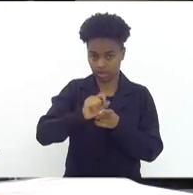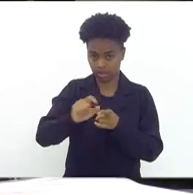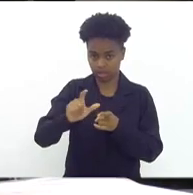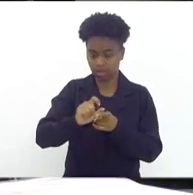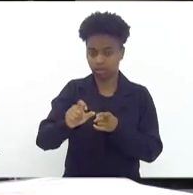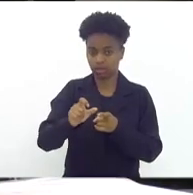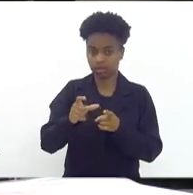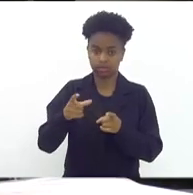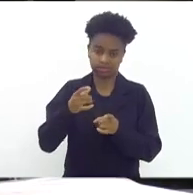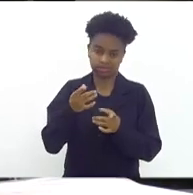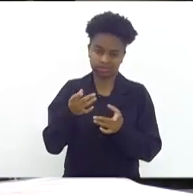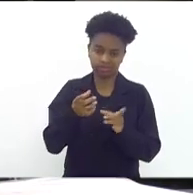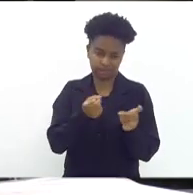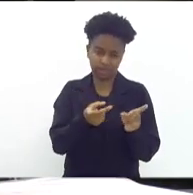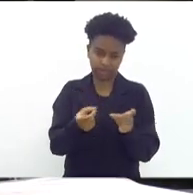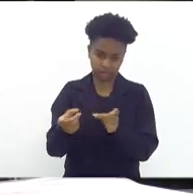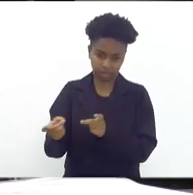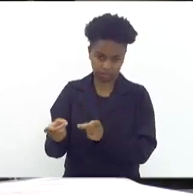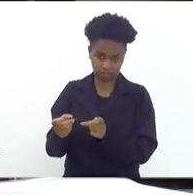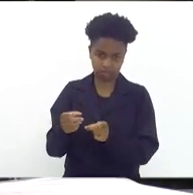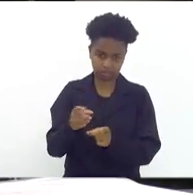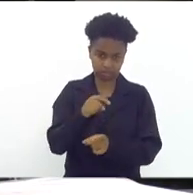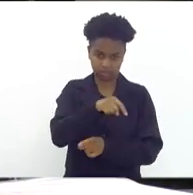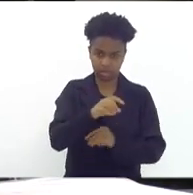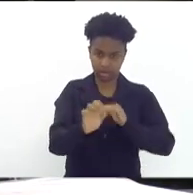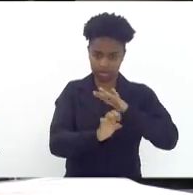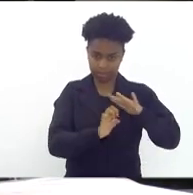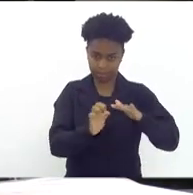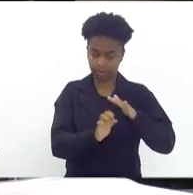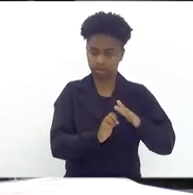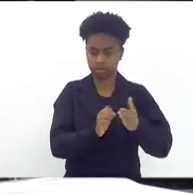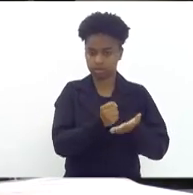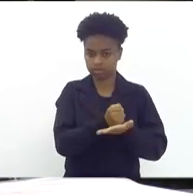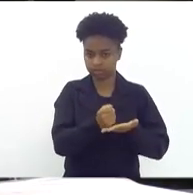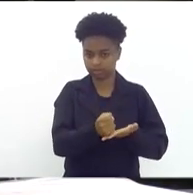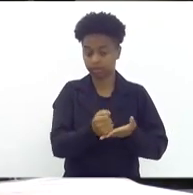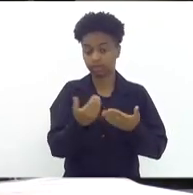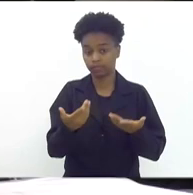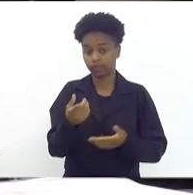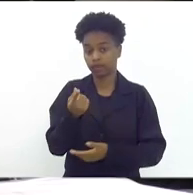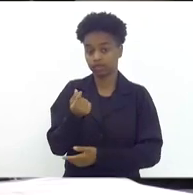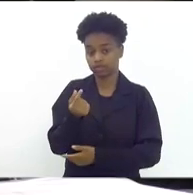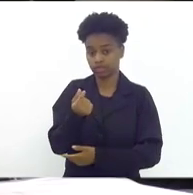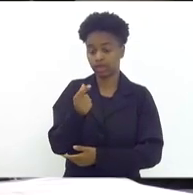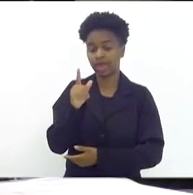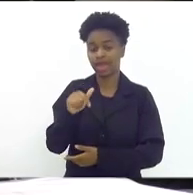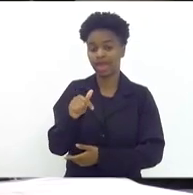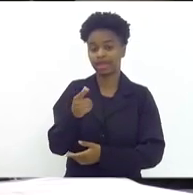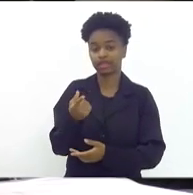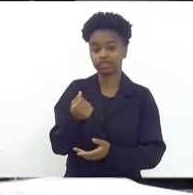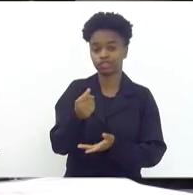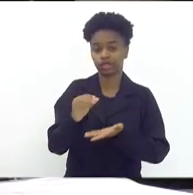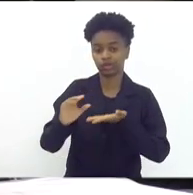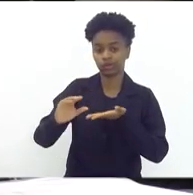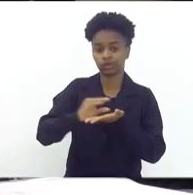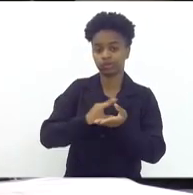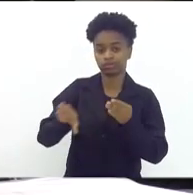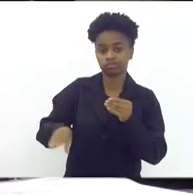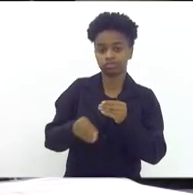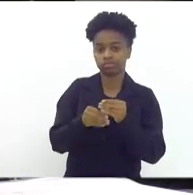vendidos vamos dizer assim pela concessionária esse esse essa receita era considerado uma receita acessória